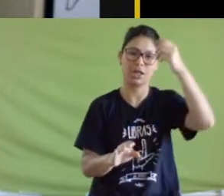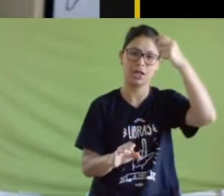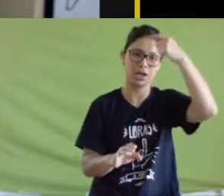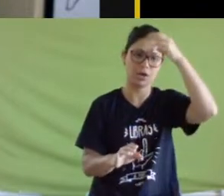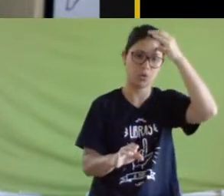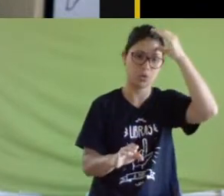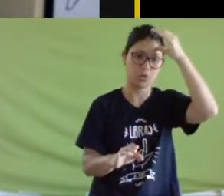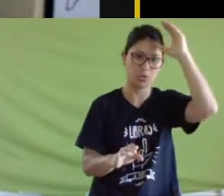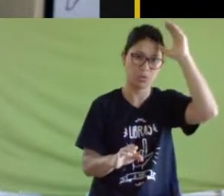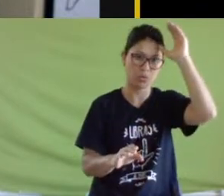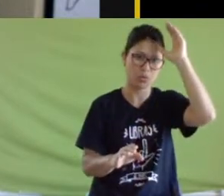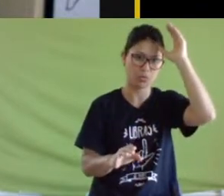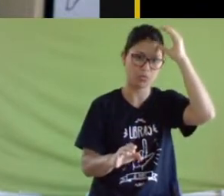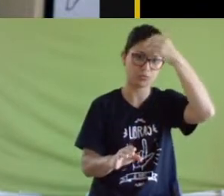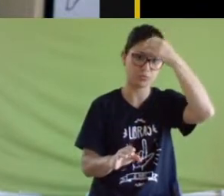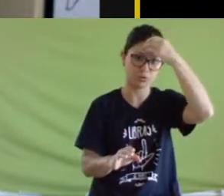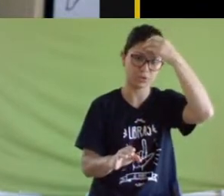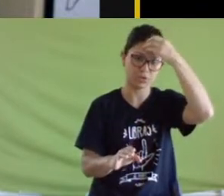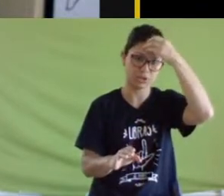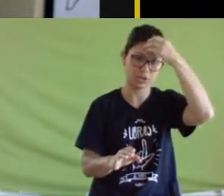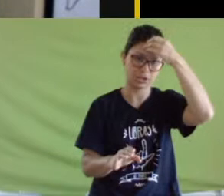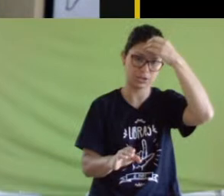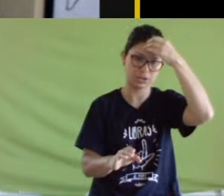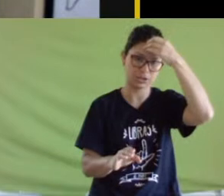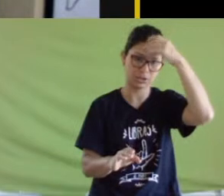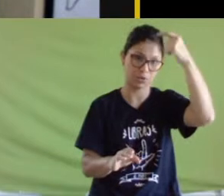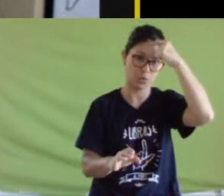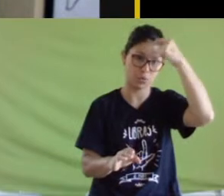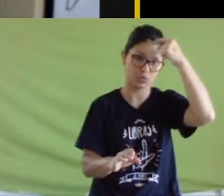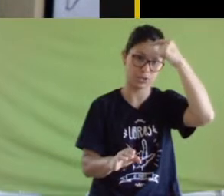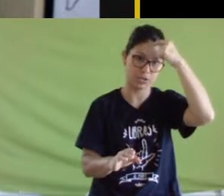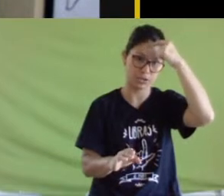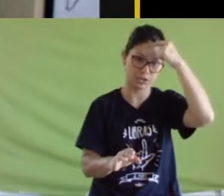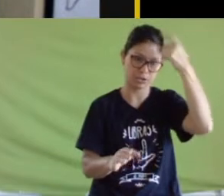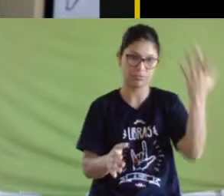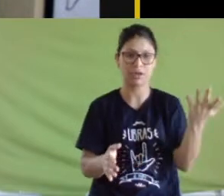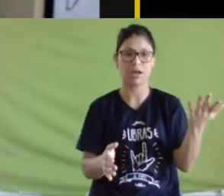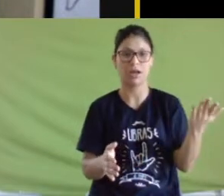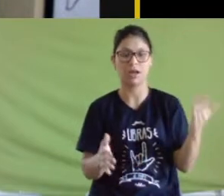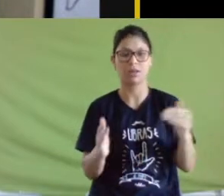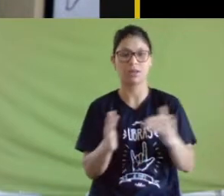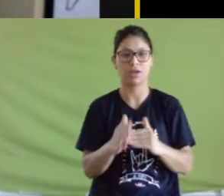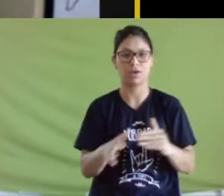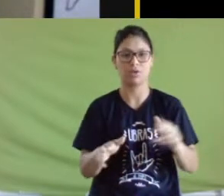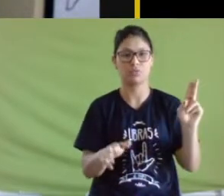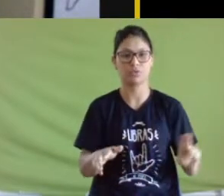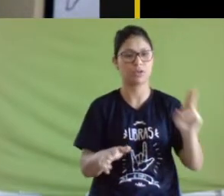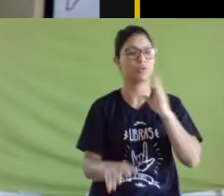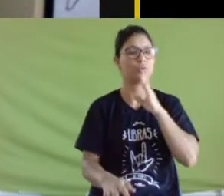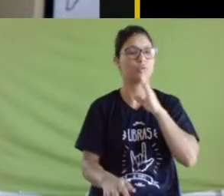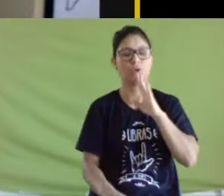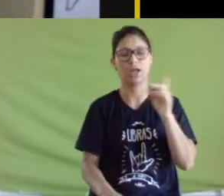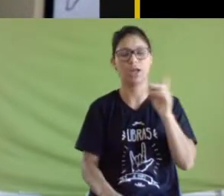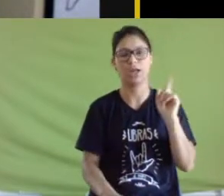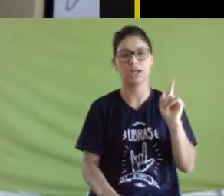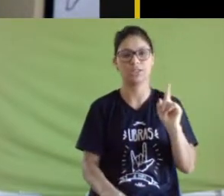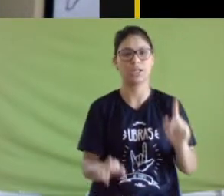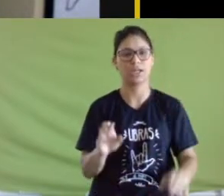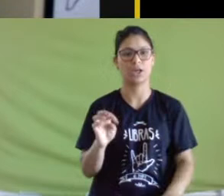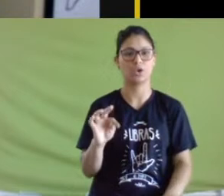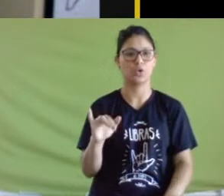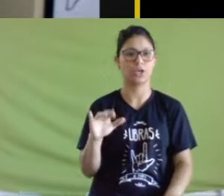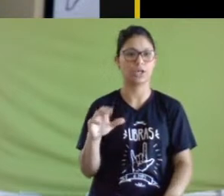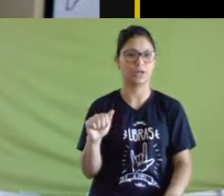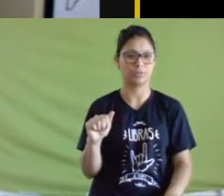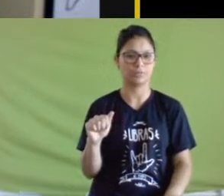tivesse conhecimento dele. Como nós usamos ainda agora, sem conhecer retórica, o que significa que nós